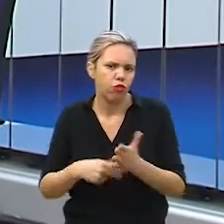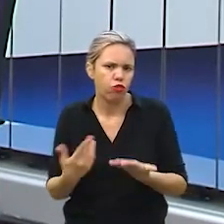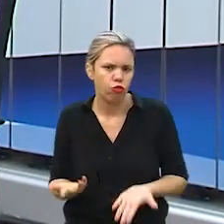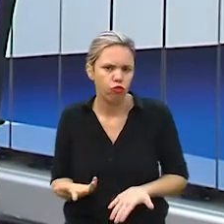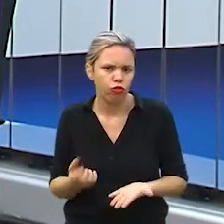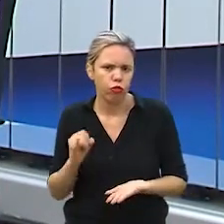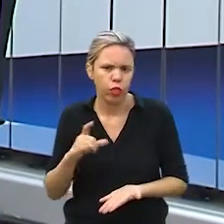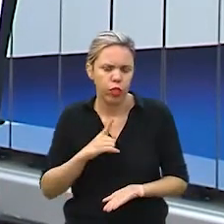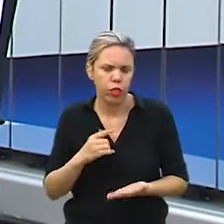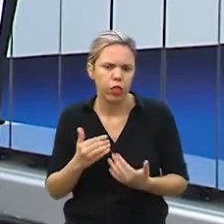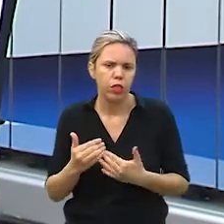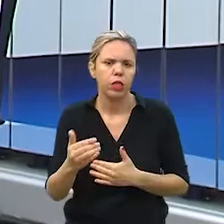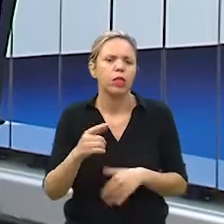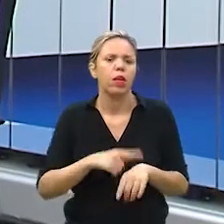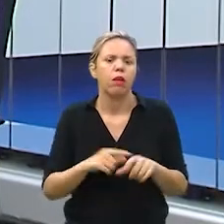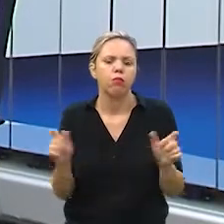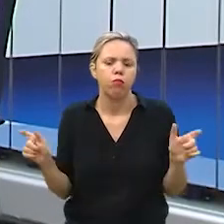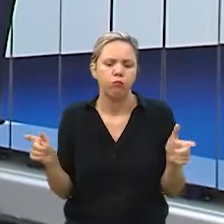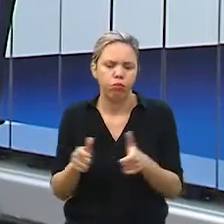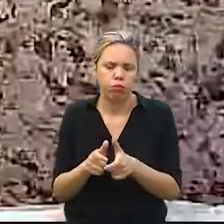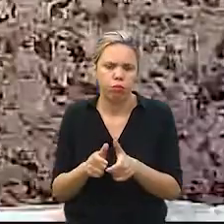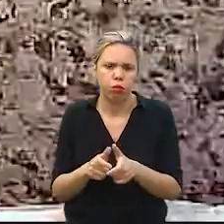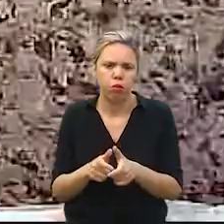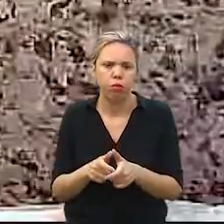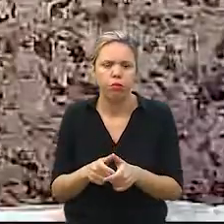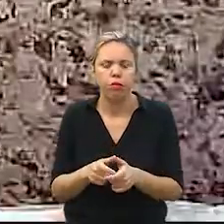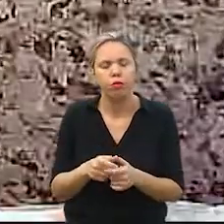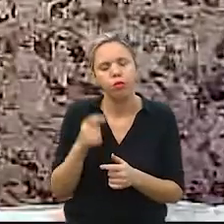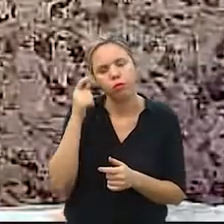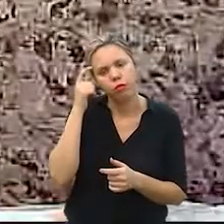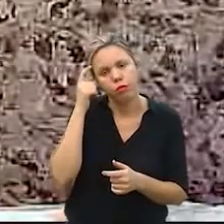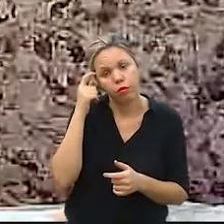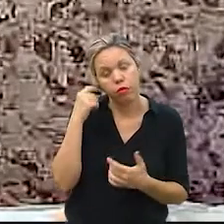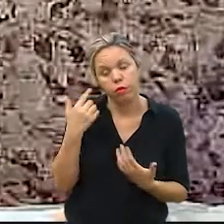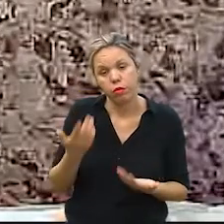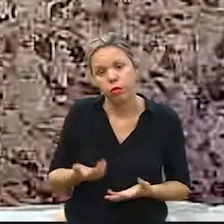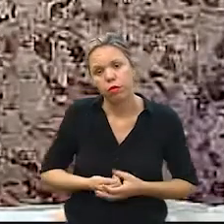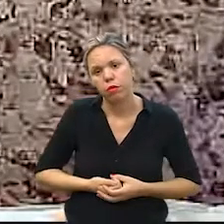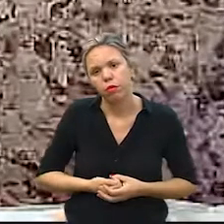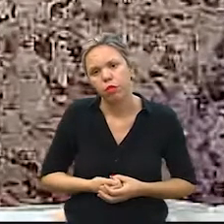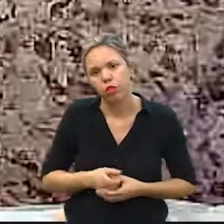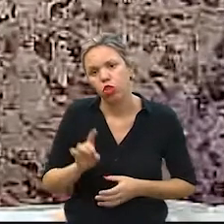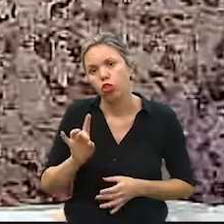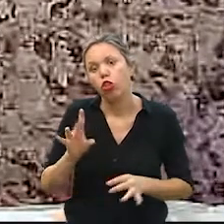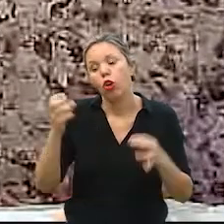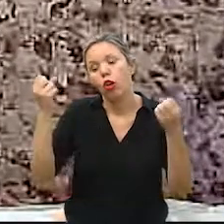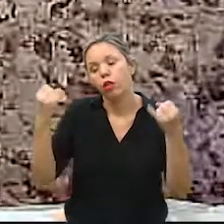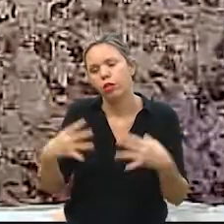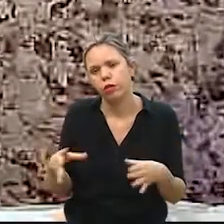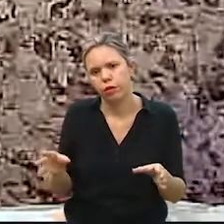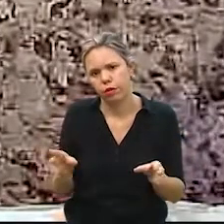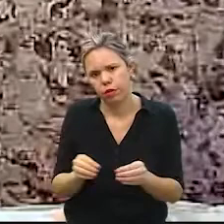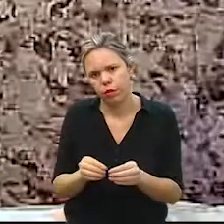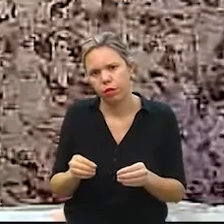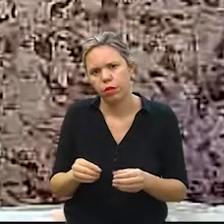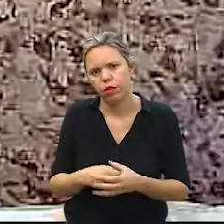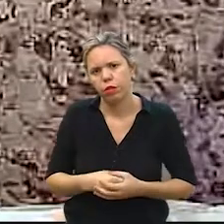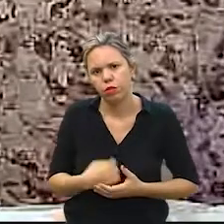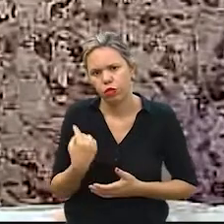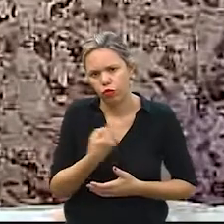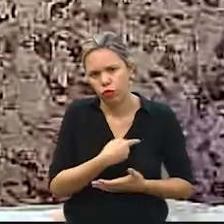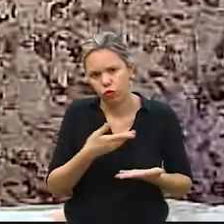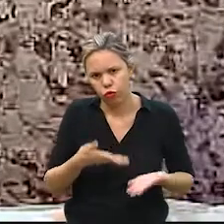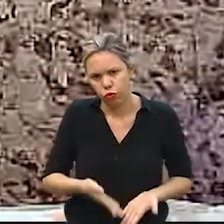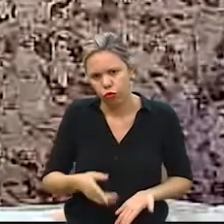e se tem uma previsão de queda? Então, vamos, só explicando que a